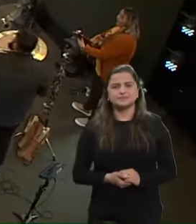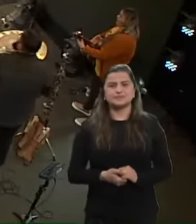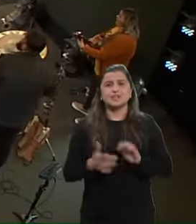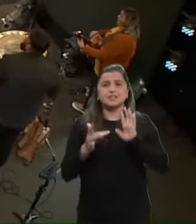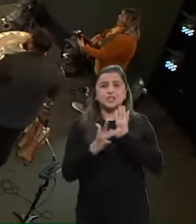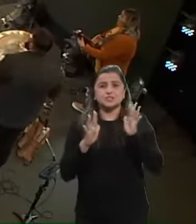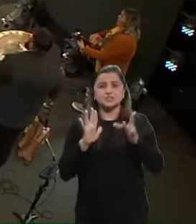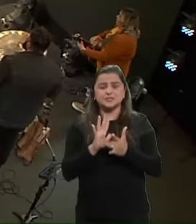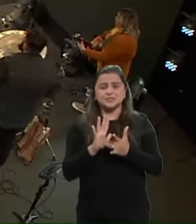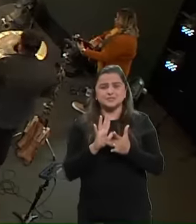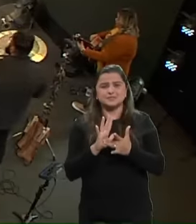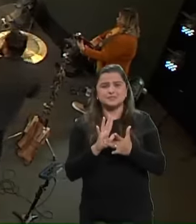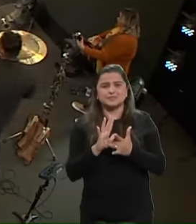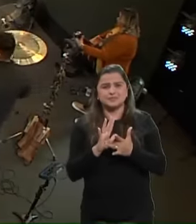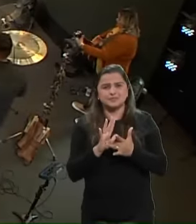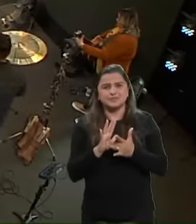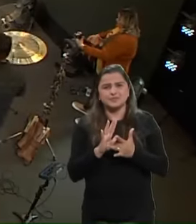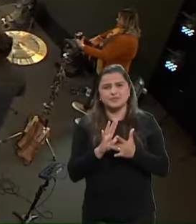Jesus.